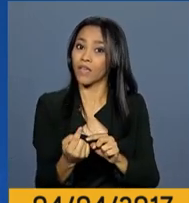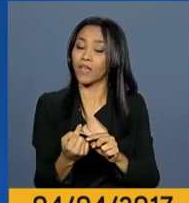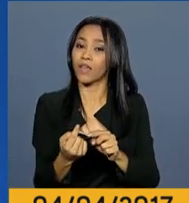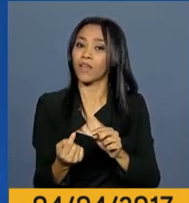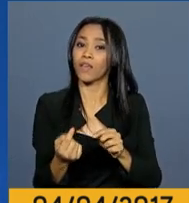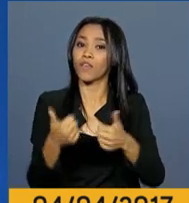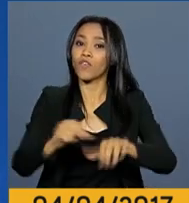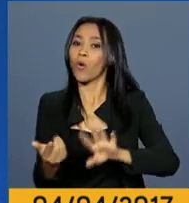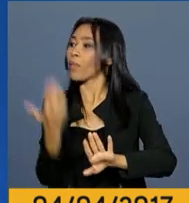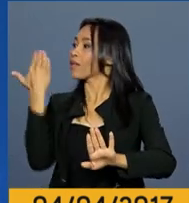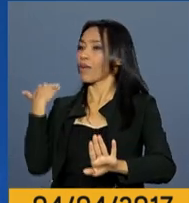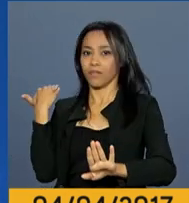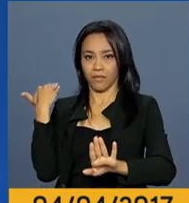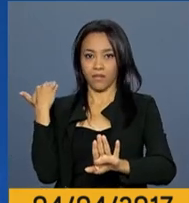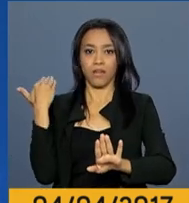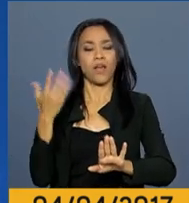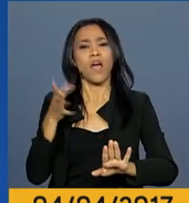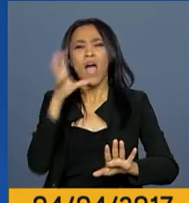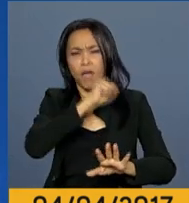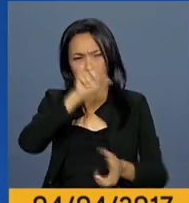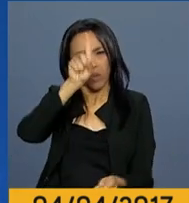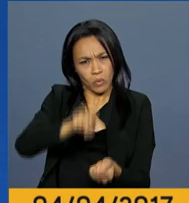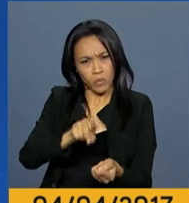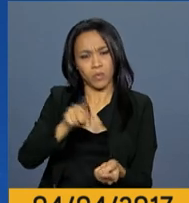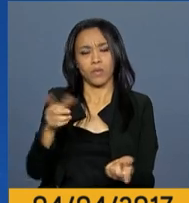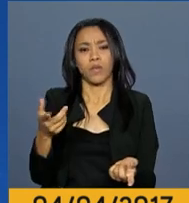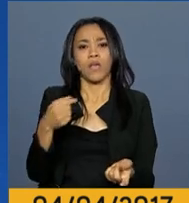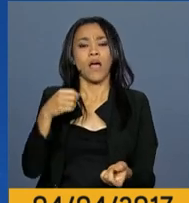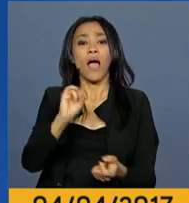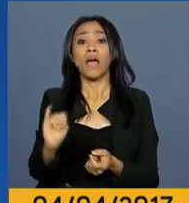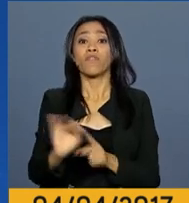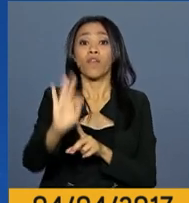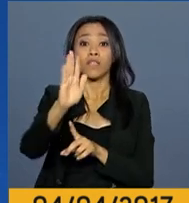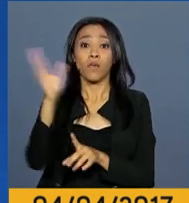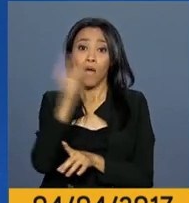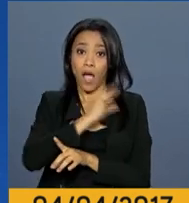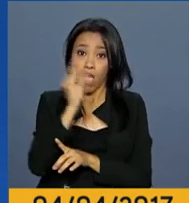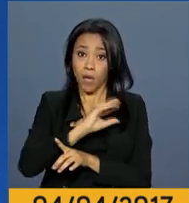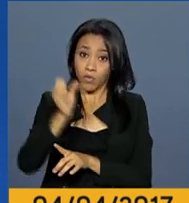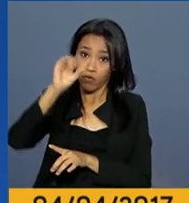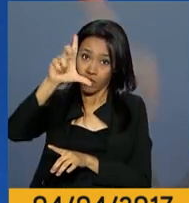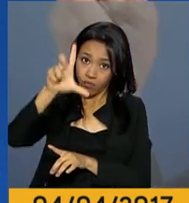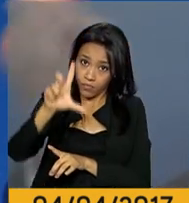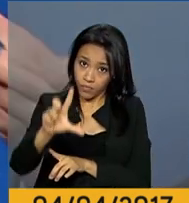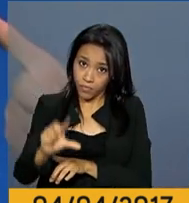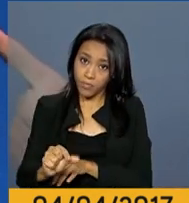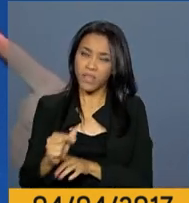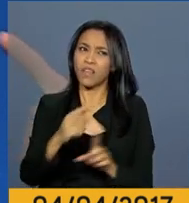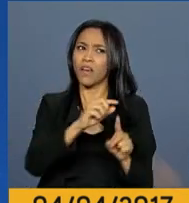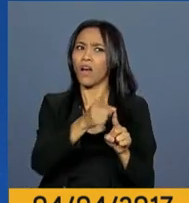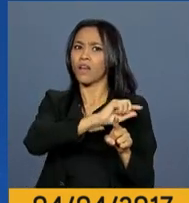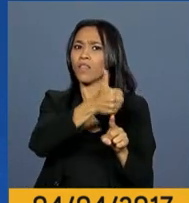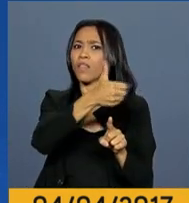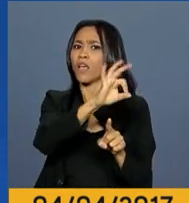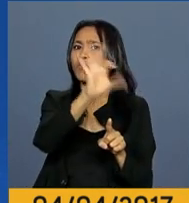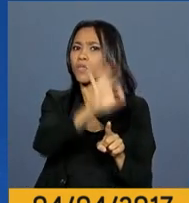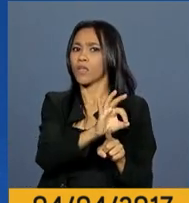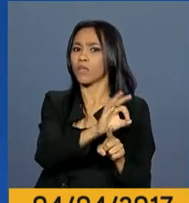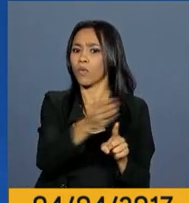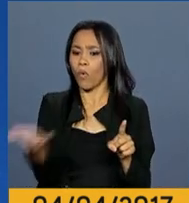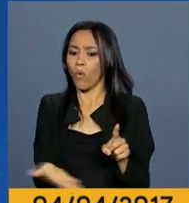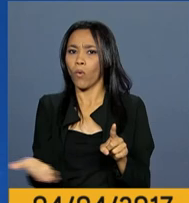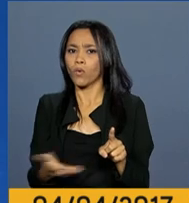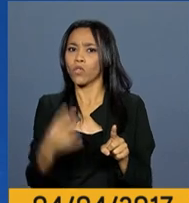fazer um resumo disso que eu estou dizendo. Vocês vejam que a inflação vem caindo rapidamente. Nós estávamos com 10%, hoje estamos com